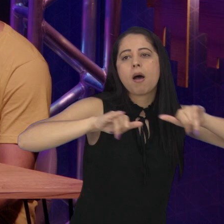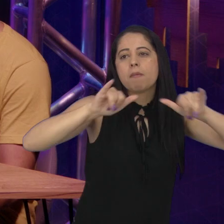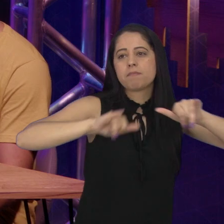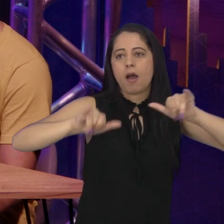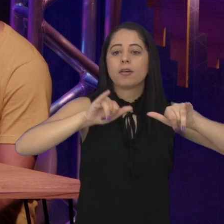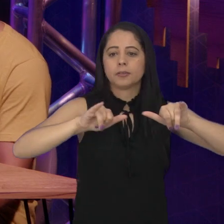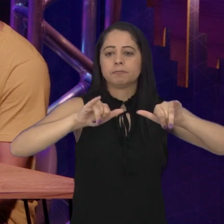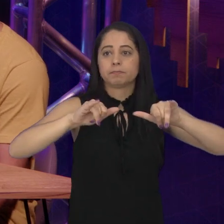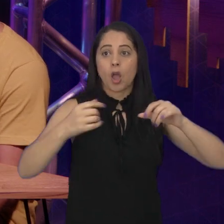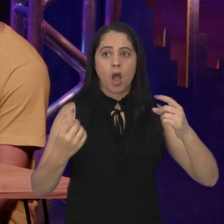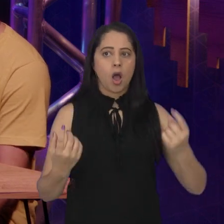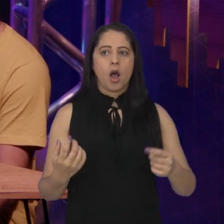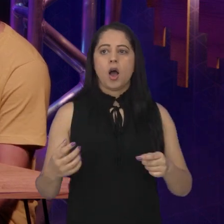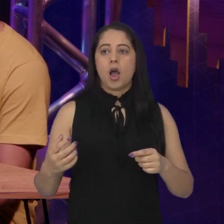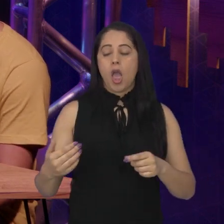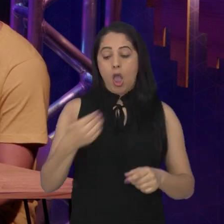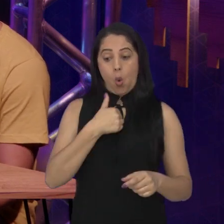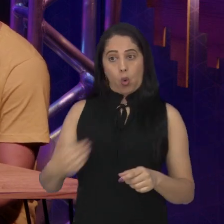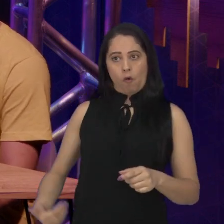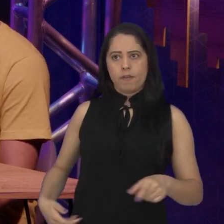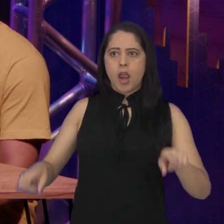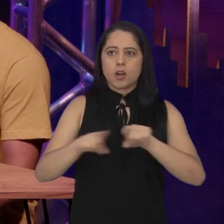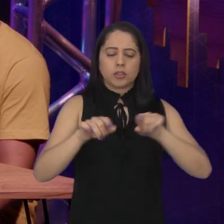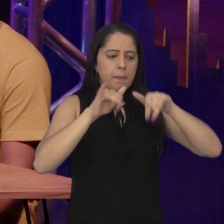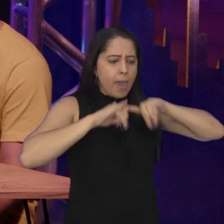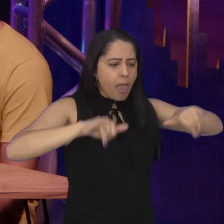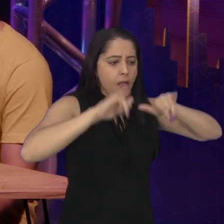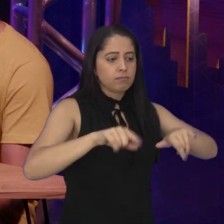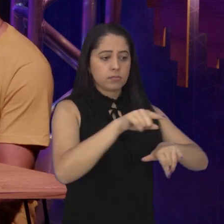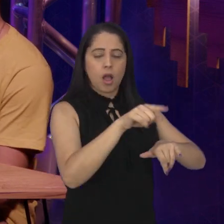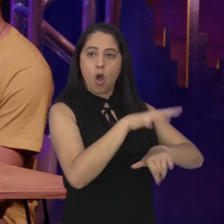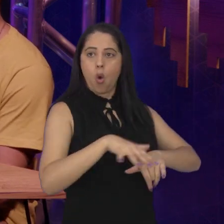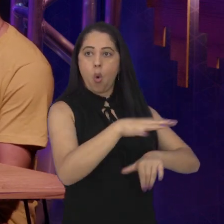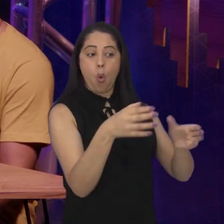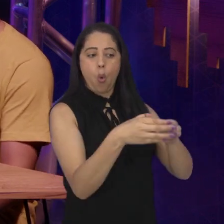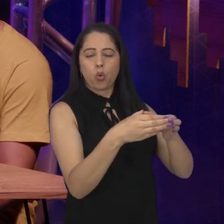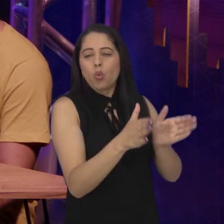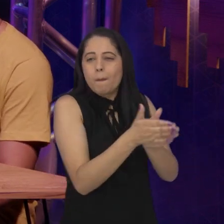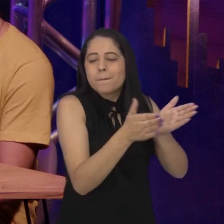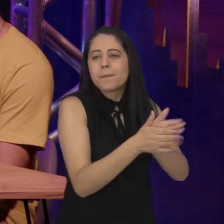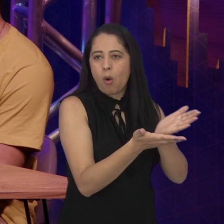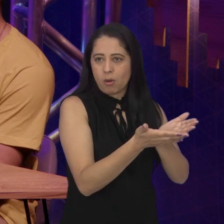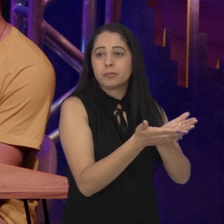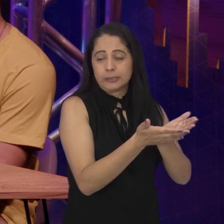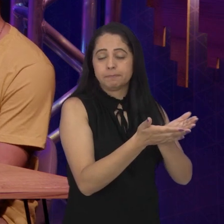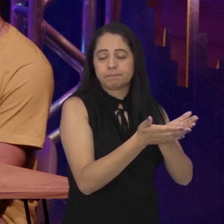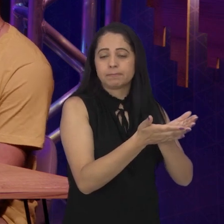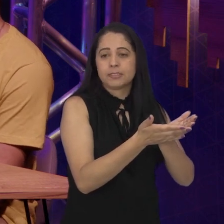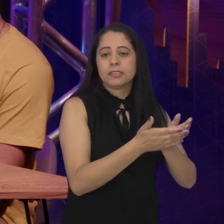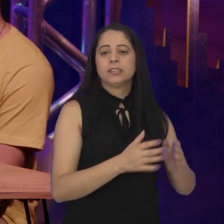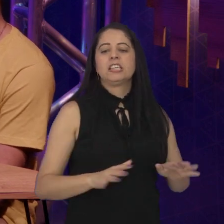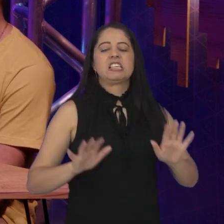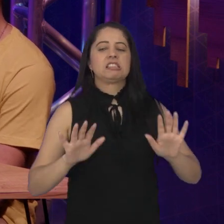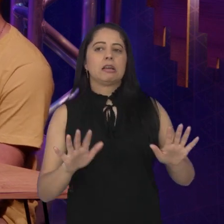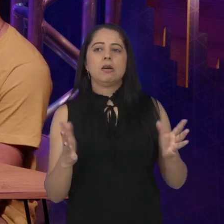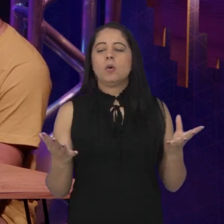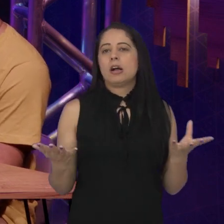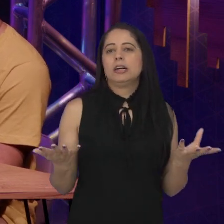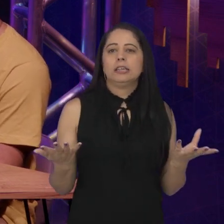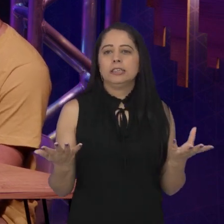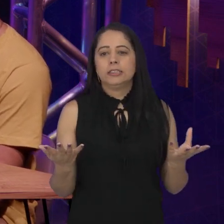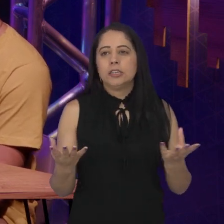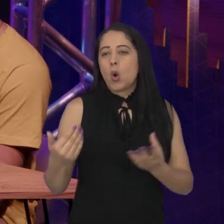propaganda política dos dois lados, né? Tanto pelo sistema para mostrar, né, num primeiro momento, olha só, ela é um modelo